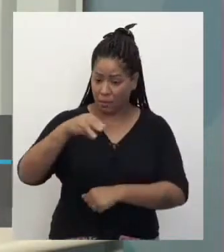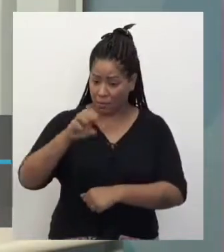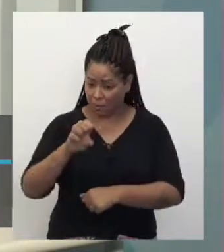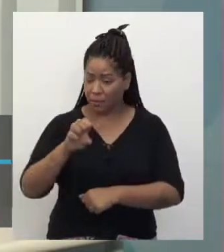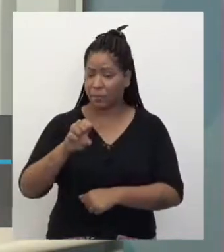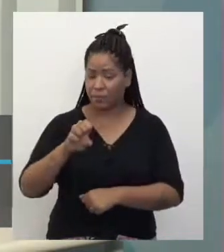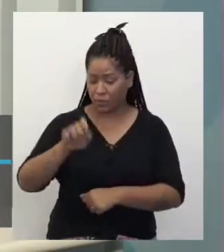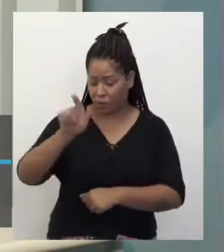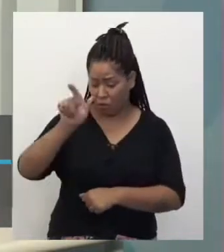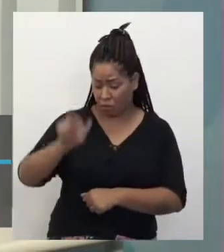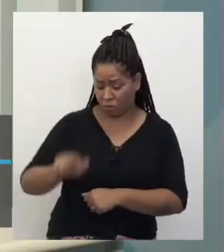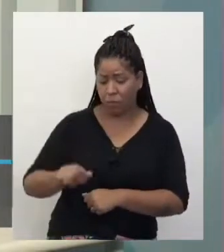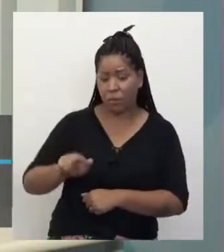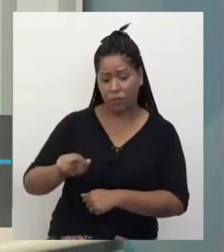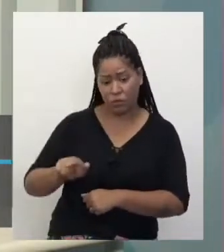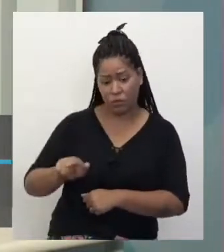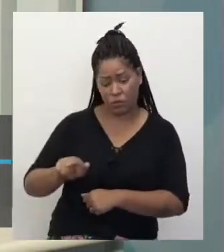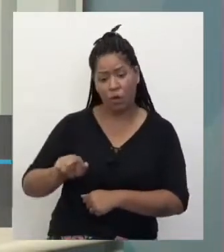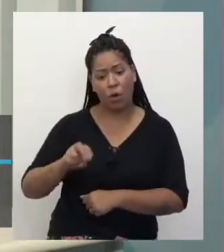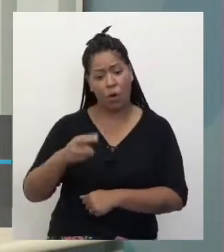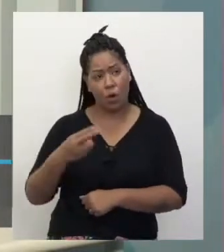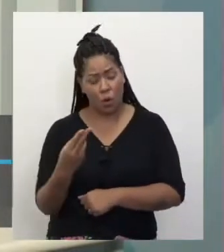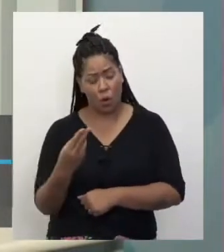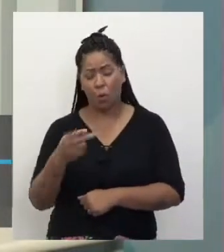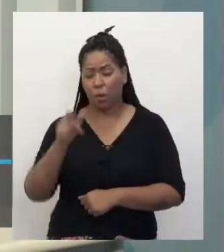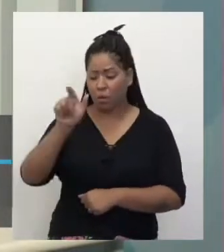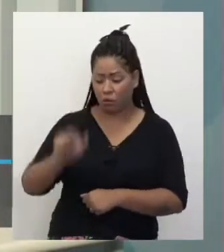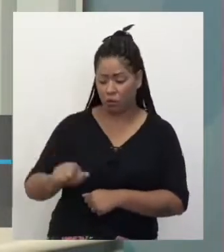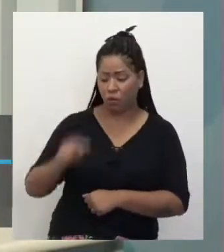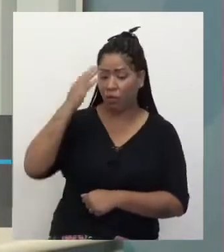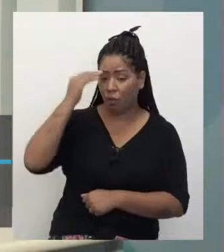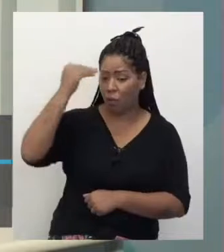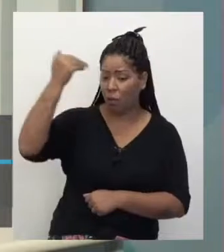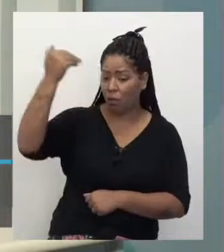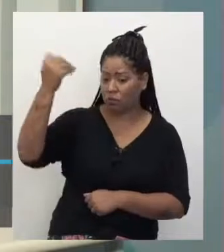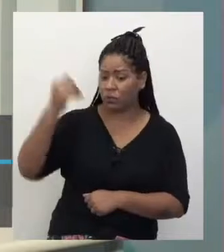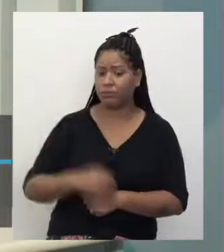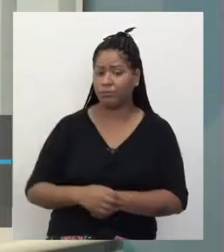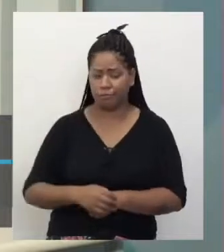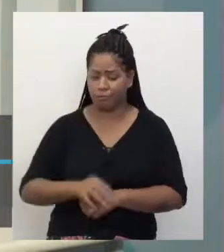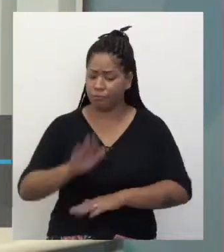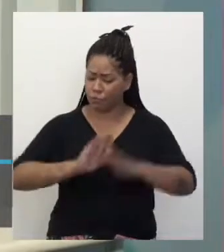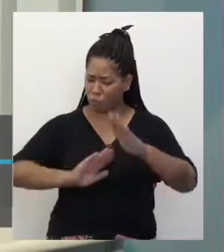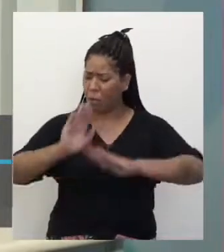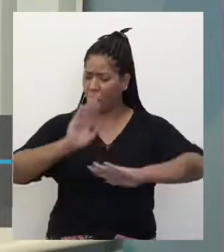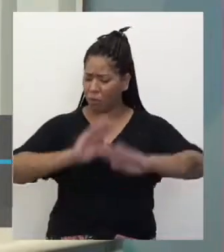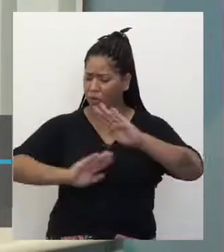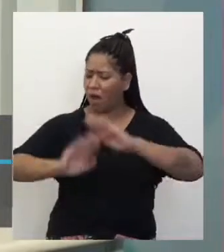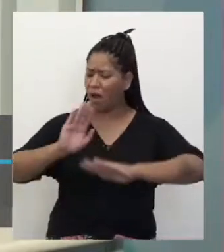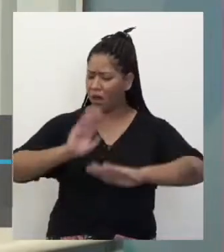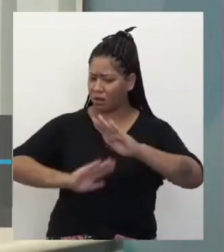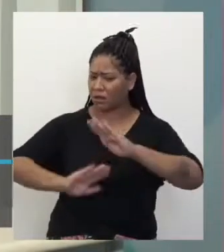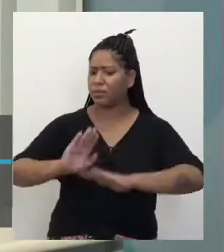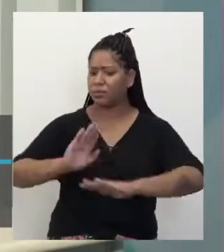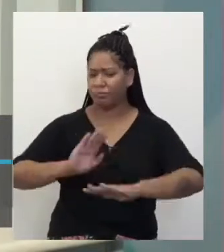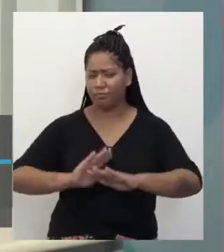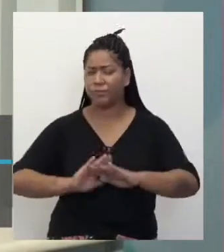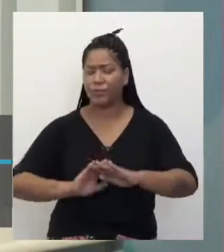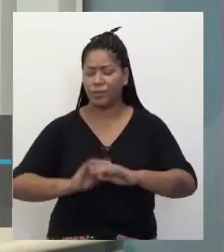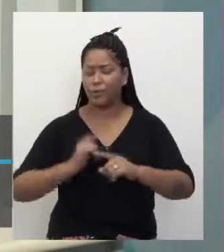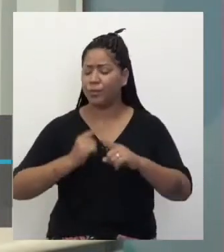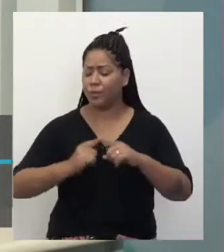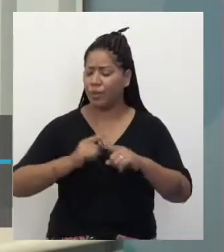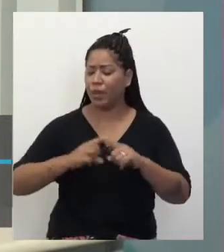nome de uma atriz ou de uma pessoa famosa, uma pessoa no ramo. Então, vamos pensar depois com cuidado nessa questão dos memes, tudo bem? Até para